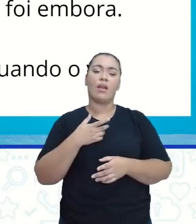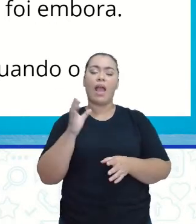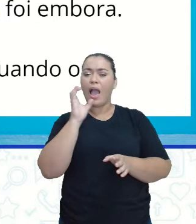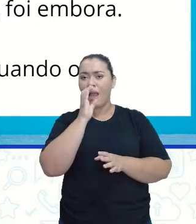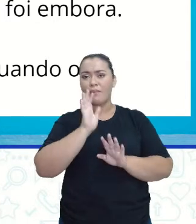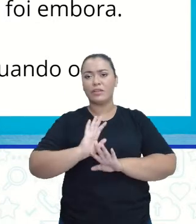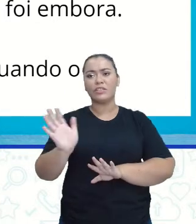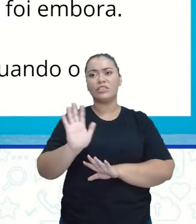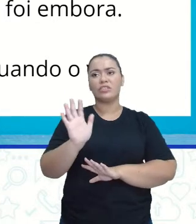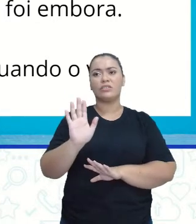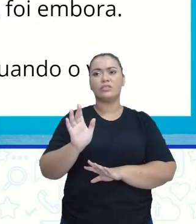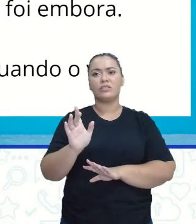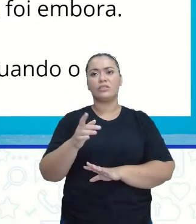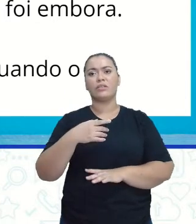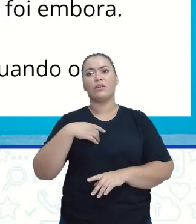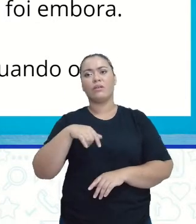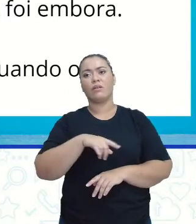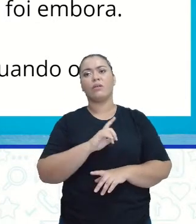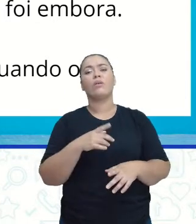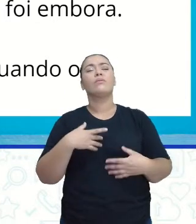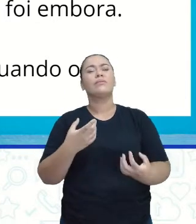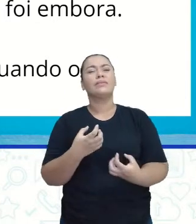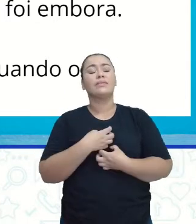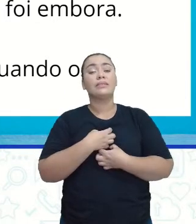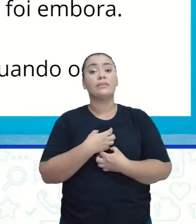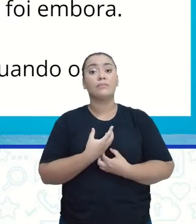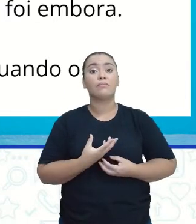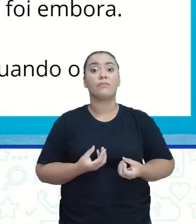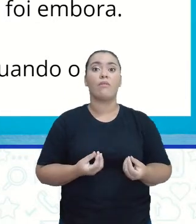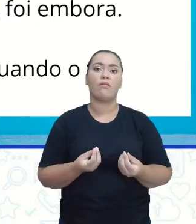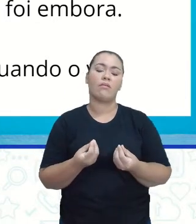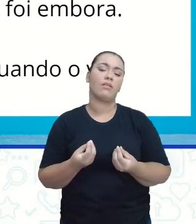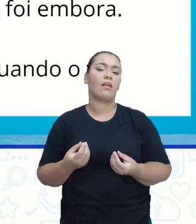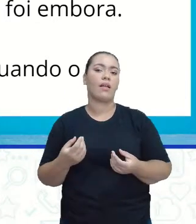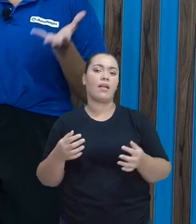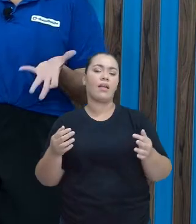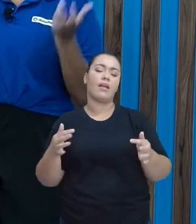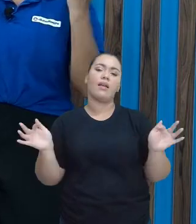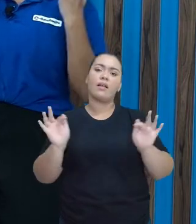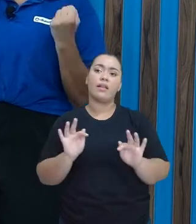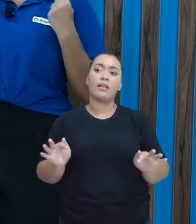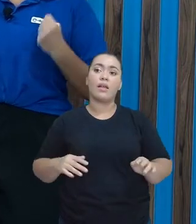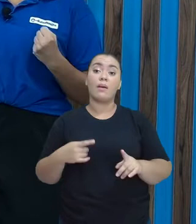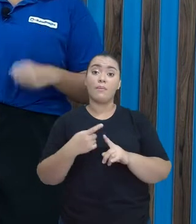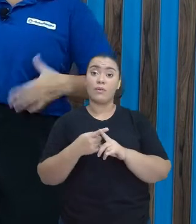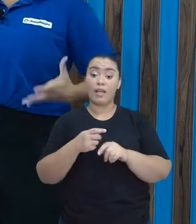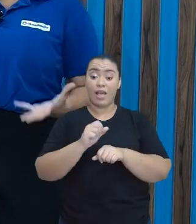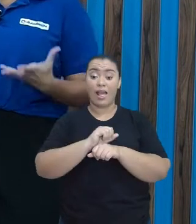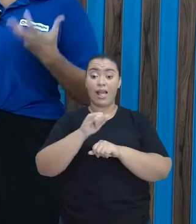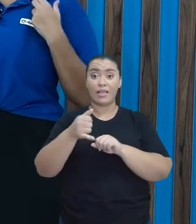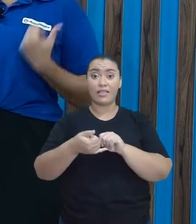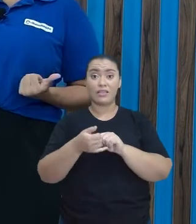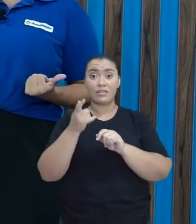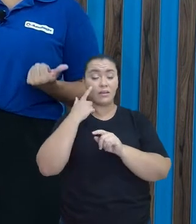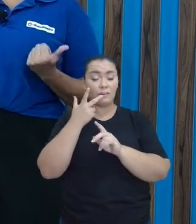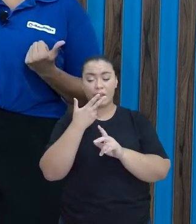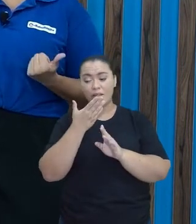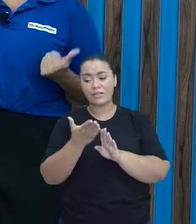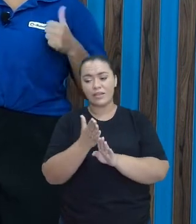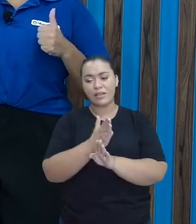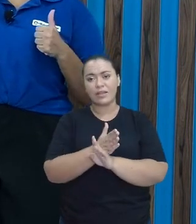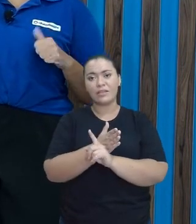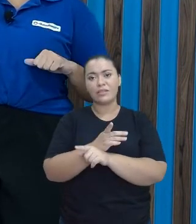despedida, senti uma grande alegria, porque parece que o adjetivo ele já vai antecipar a ênfase no